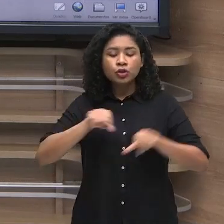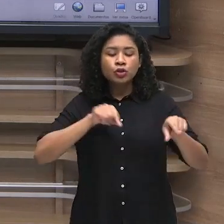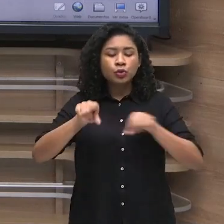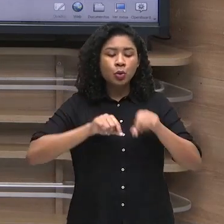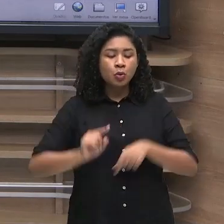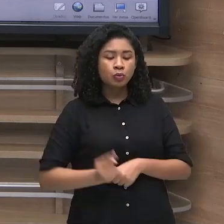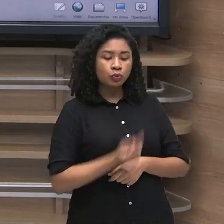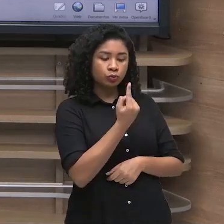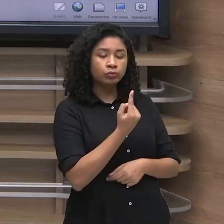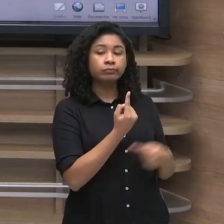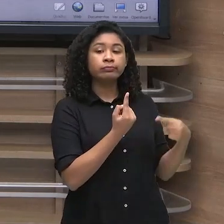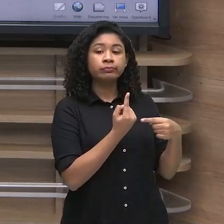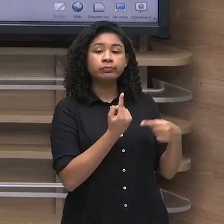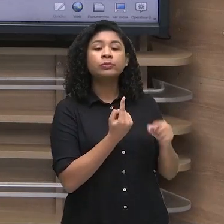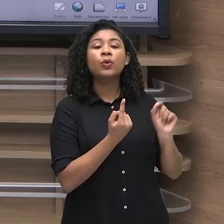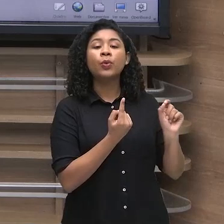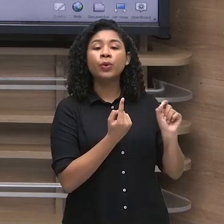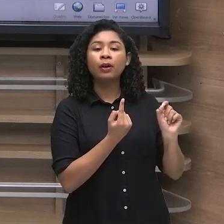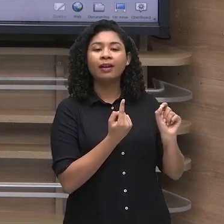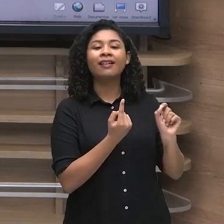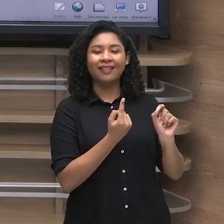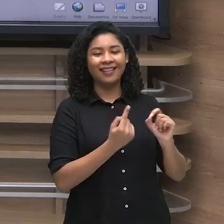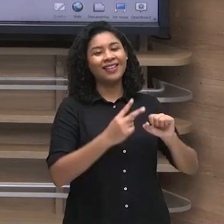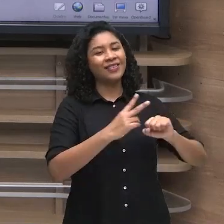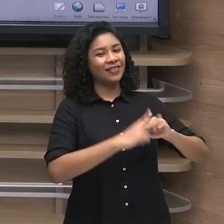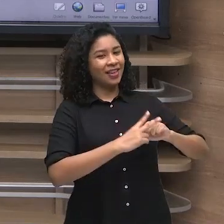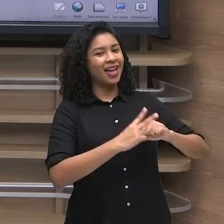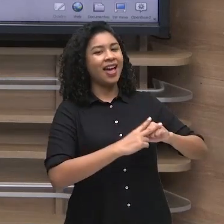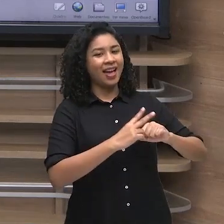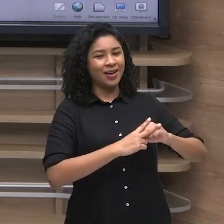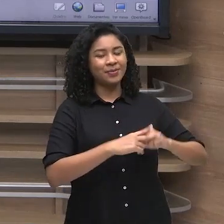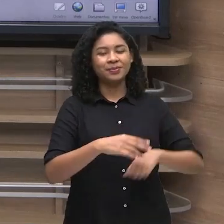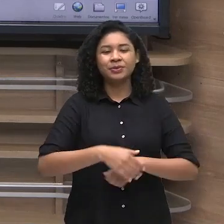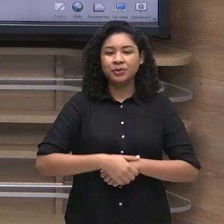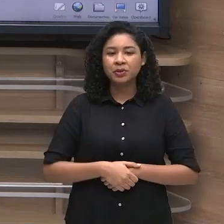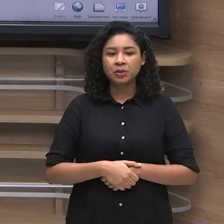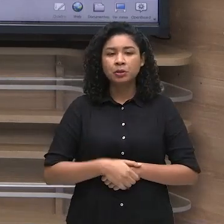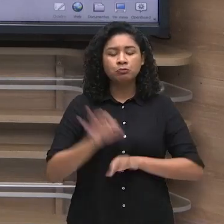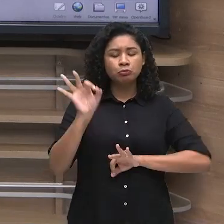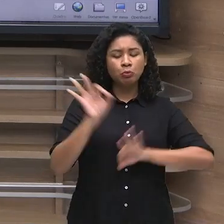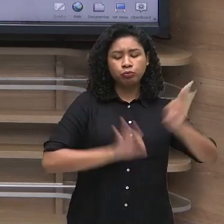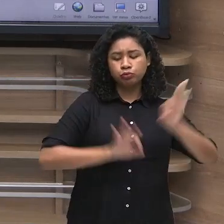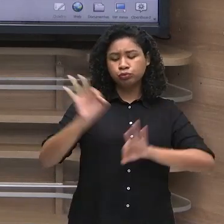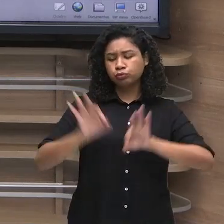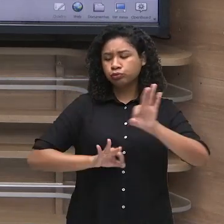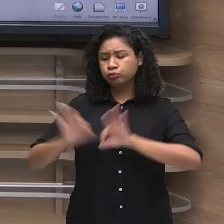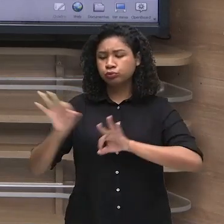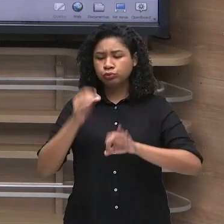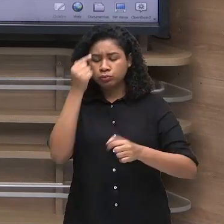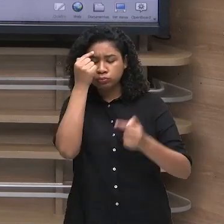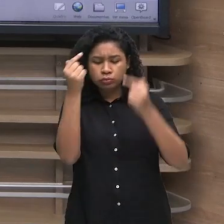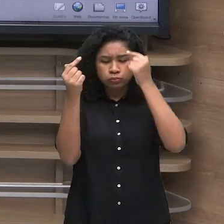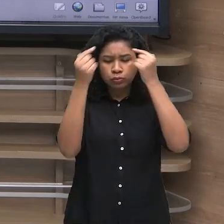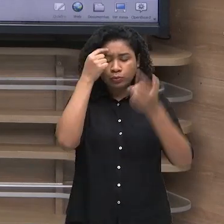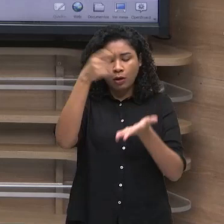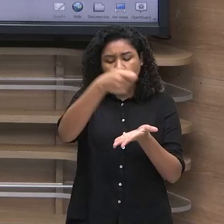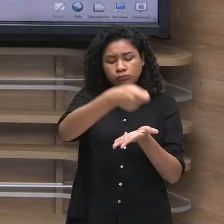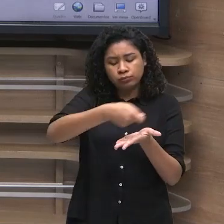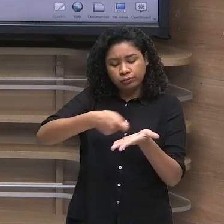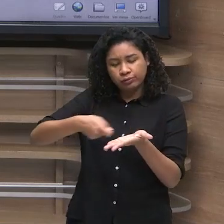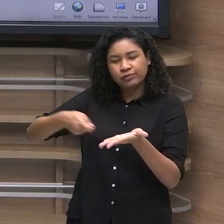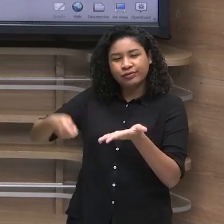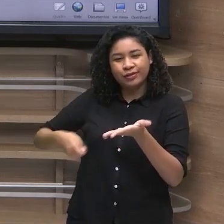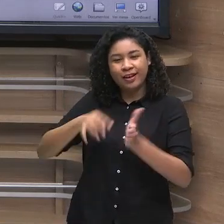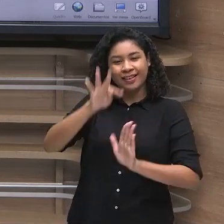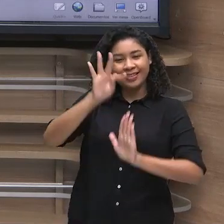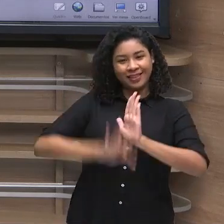dos verbos, que é a classe de palavras mais rica da língua portuguesa, para elaborar esse texto. Você percebeu que aqui tem